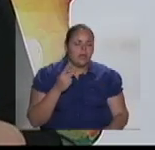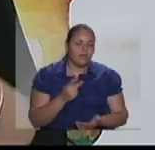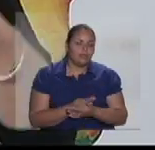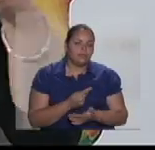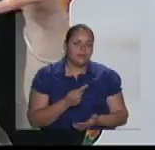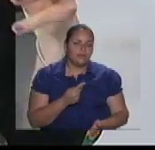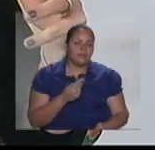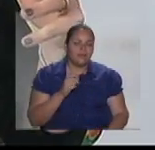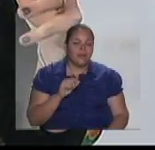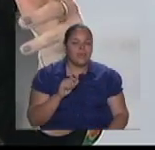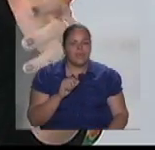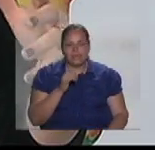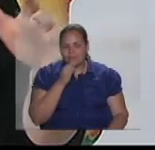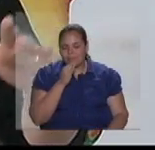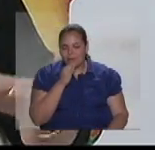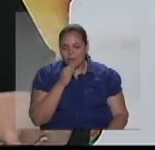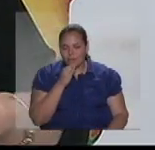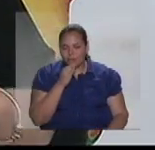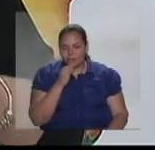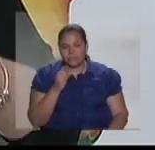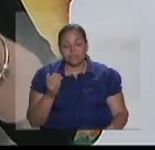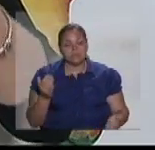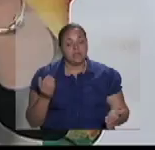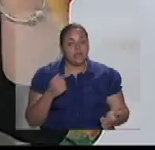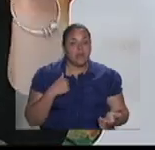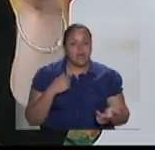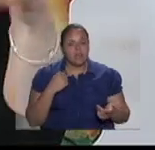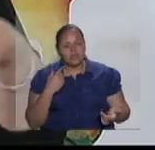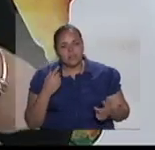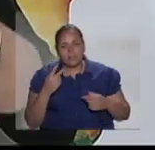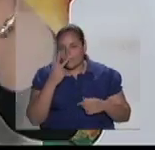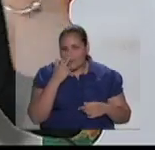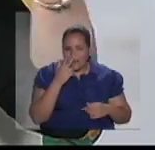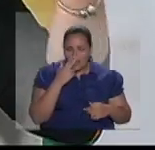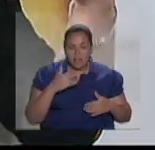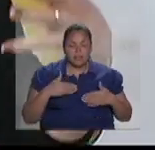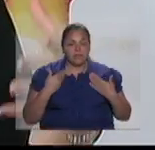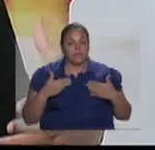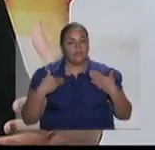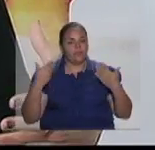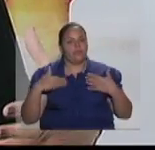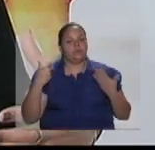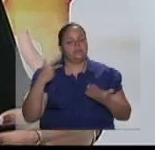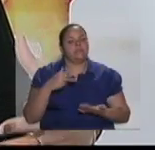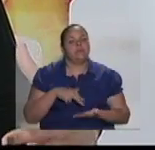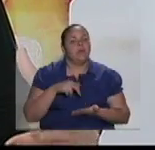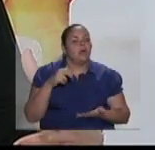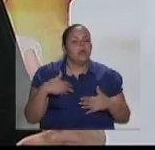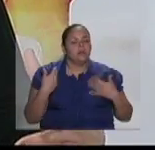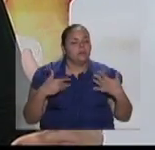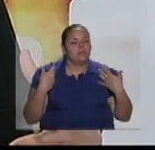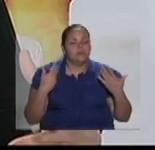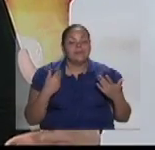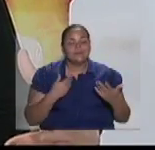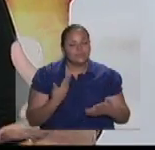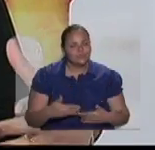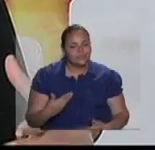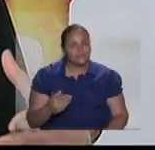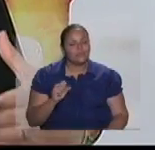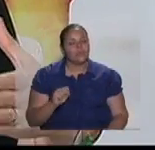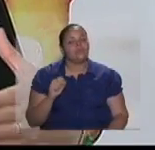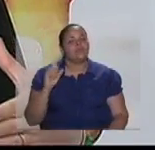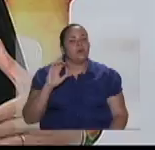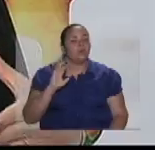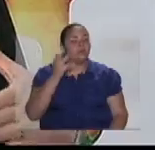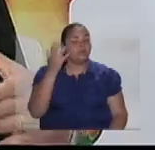É o que a gente chama de inflar o ego. Você fica num momento maníaco, num momento de euforia o tempo todo. E aí,